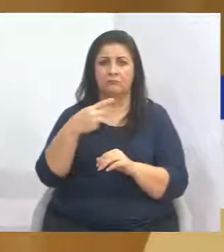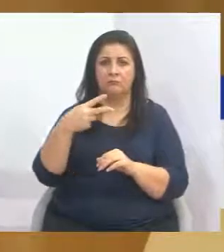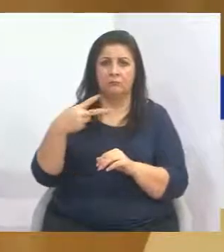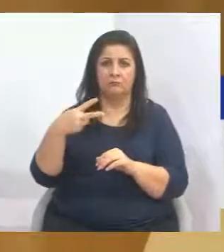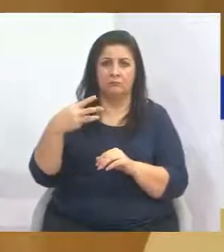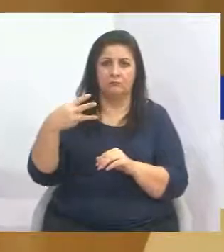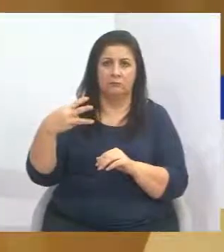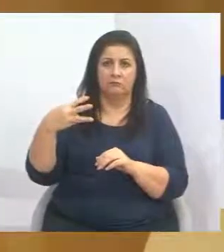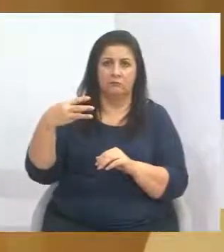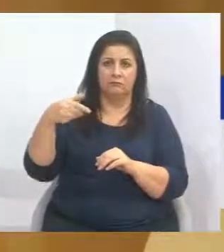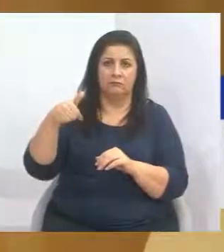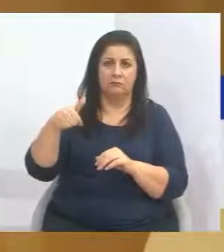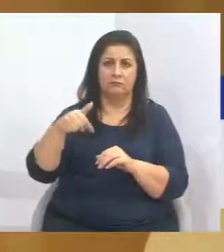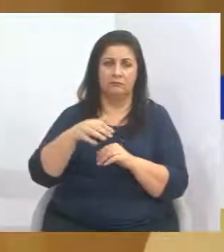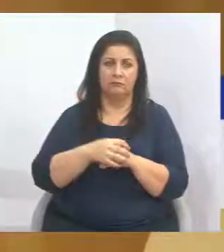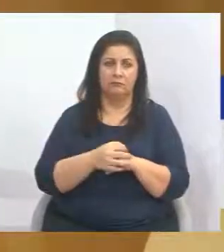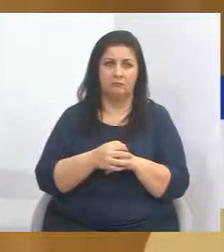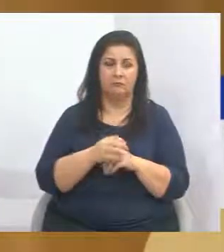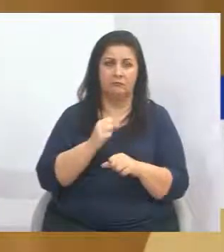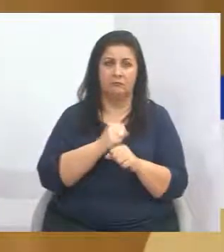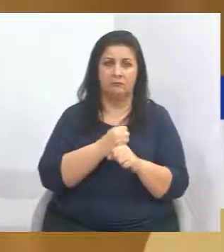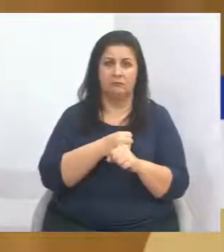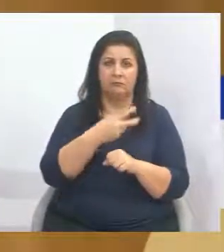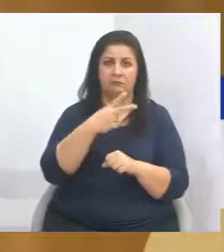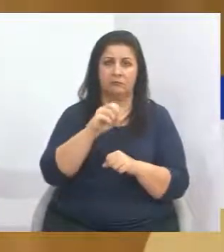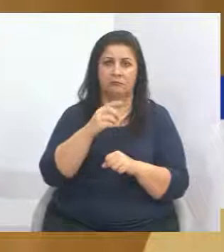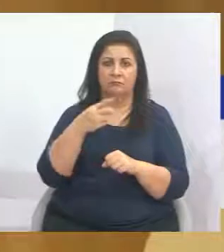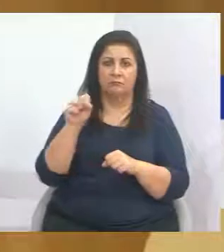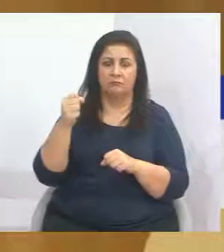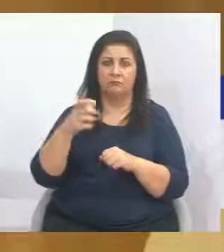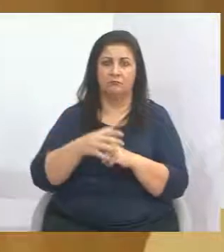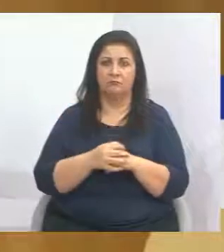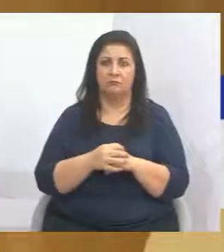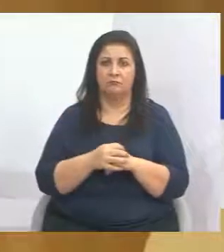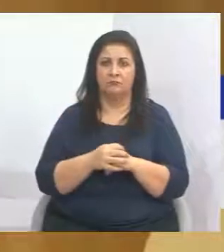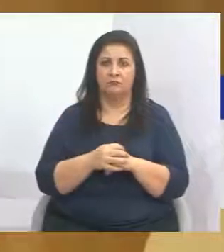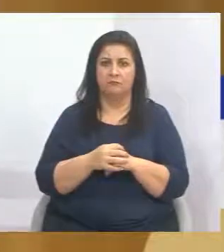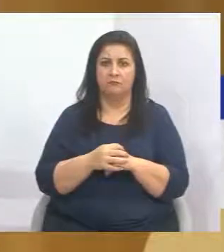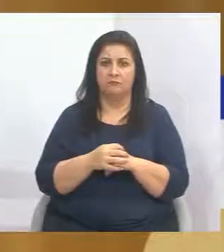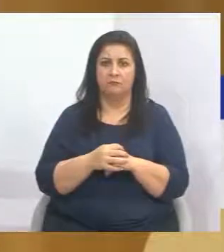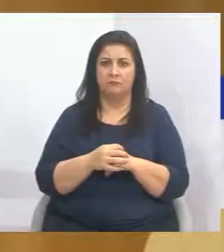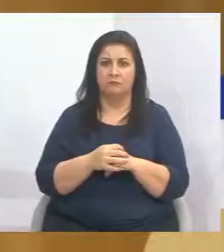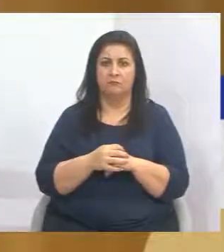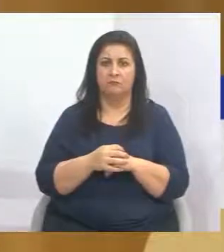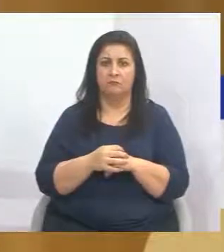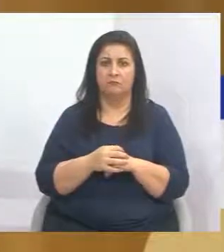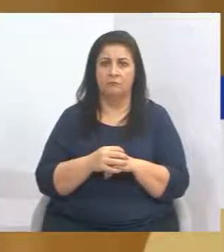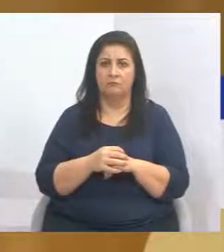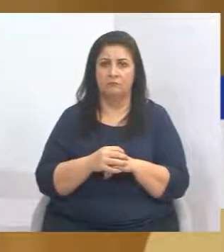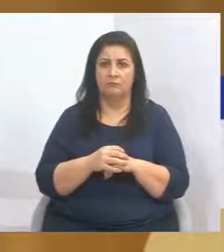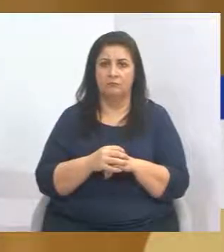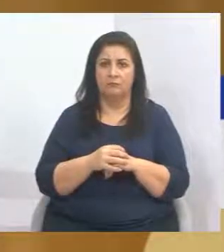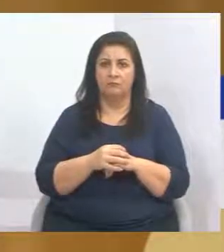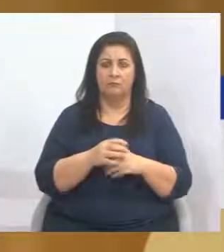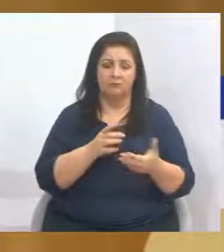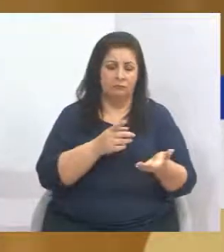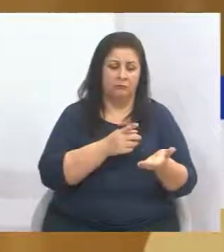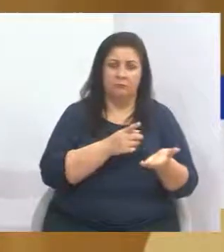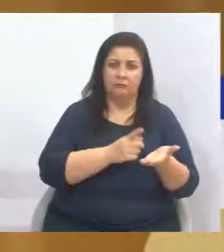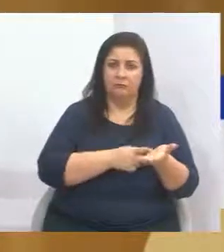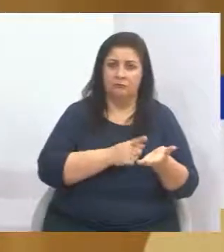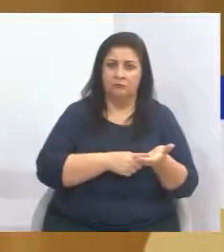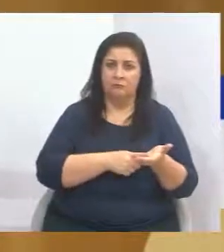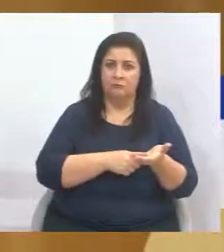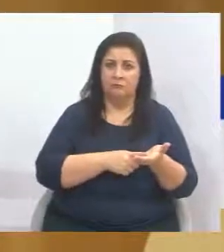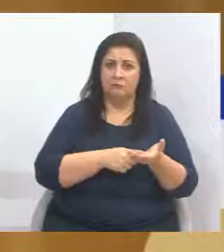1237, de 22 de janeiro de 2018, do Estado de Roraima, plano de cargos, carreiras e remunerações dos